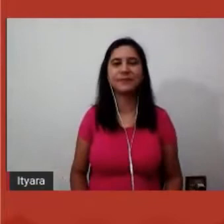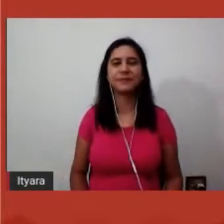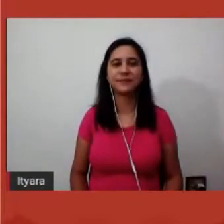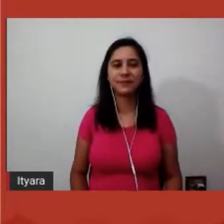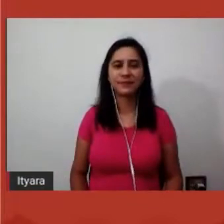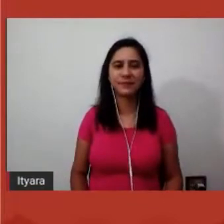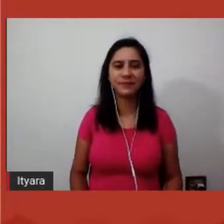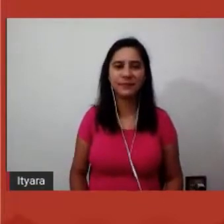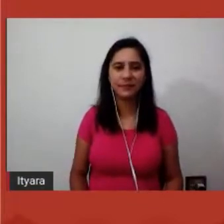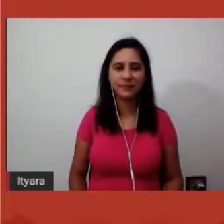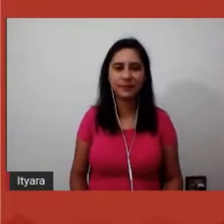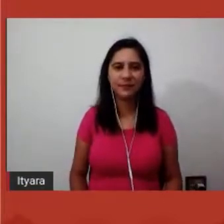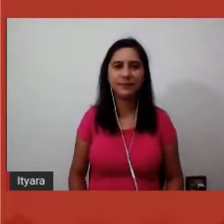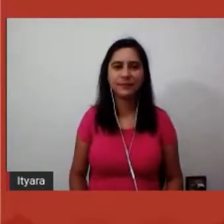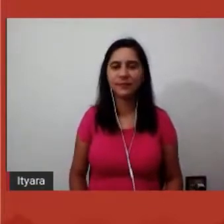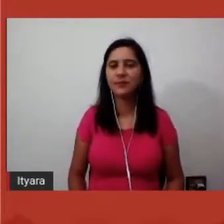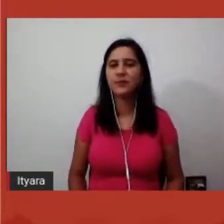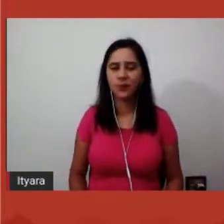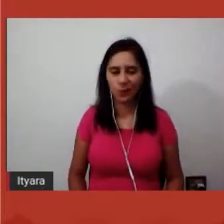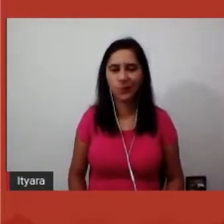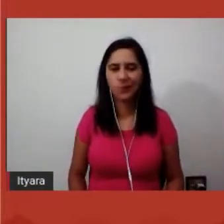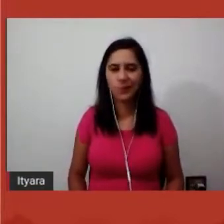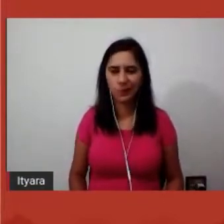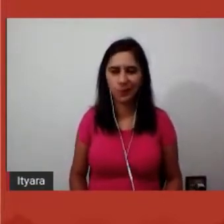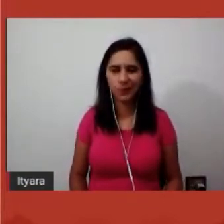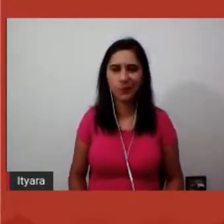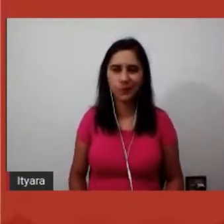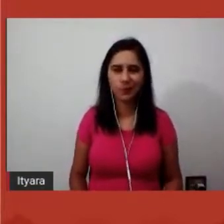abriu outra? Tá bom.